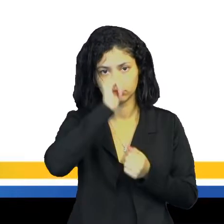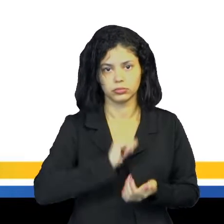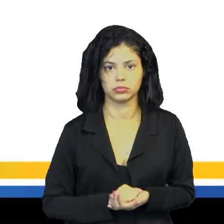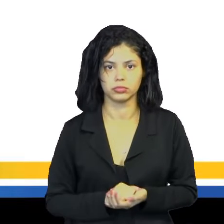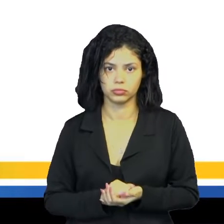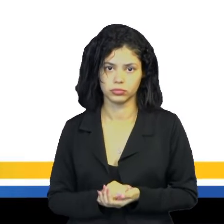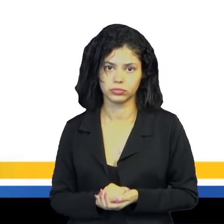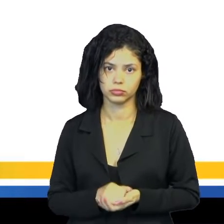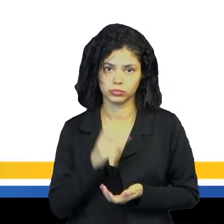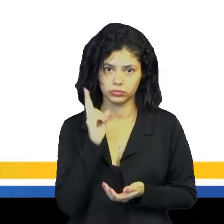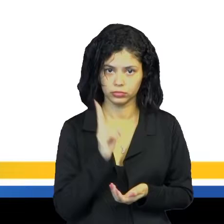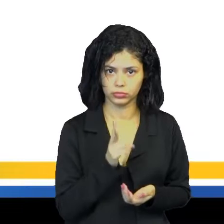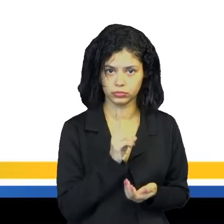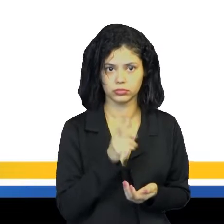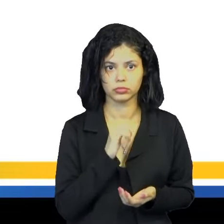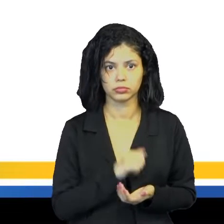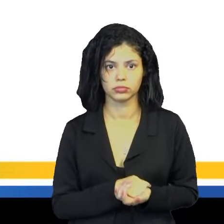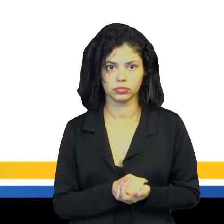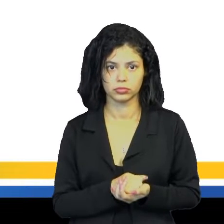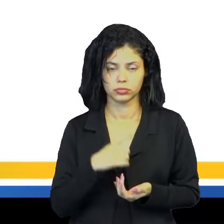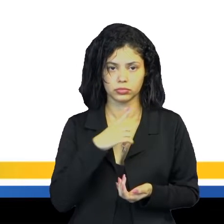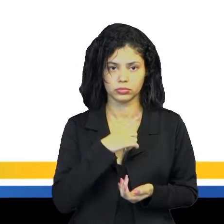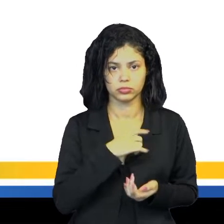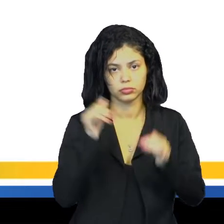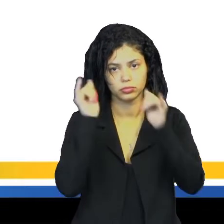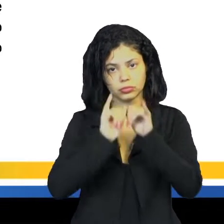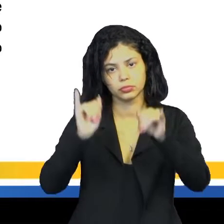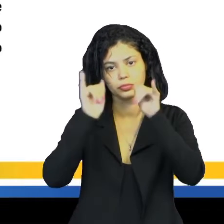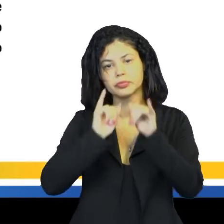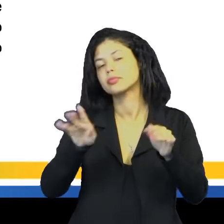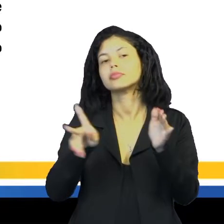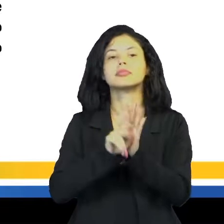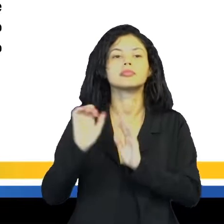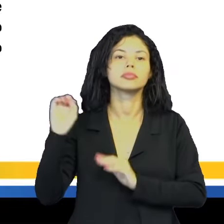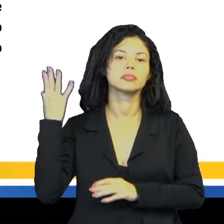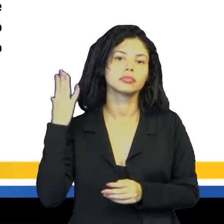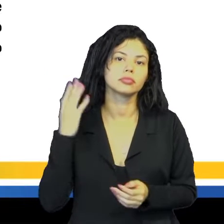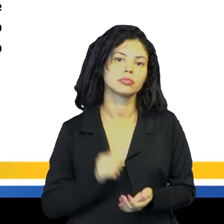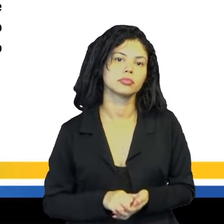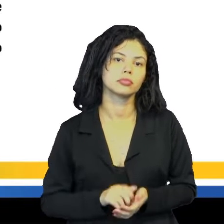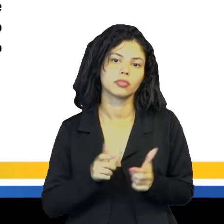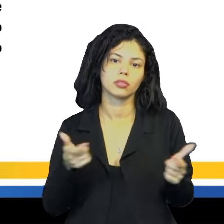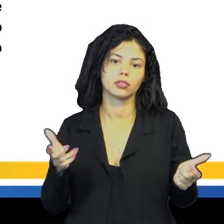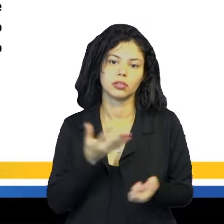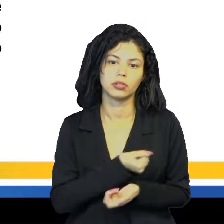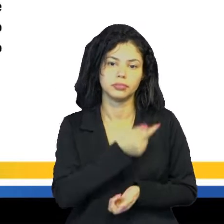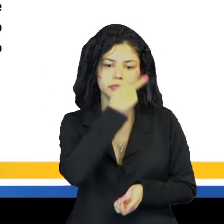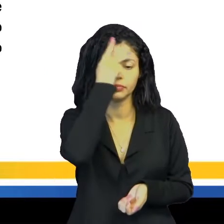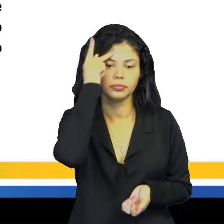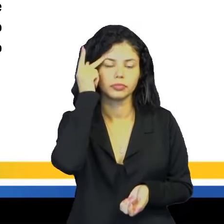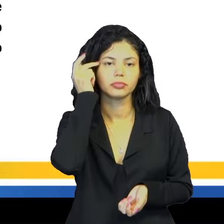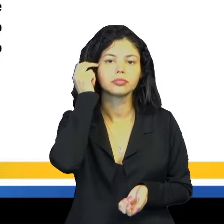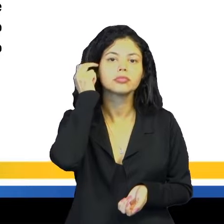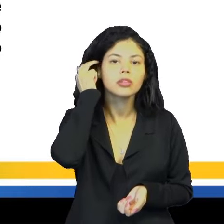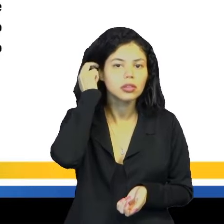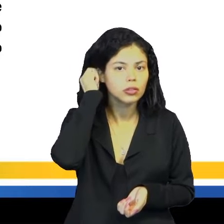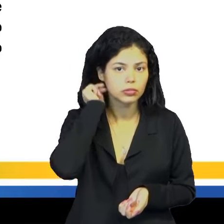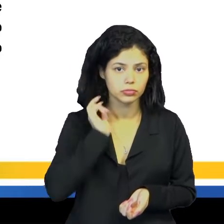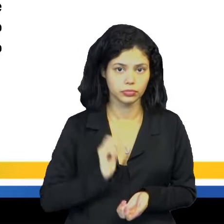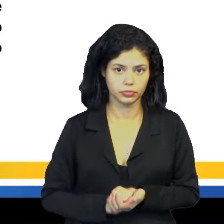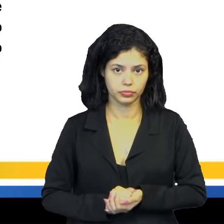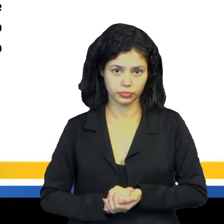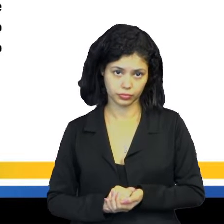conhecimento e mesmo a ideia de divulgar esse conhecimento para o maior número de pessoas. O